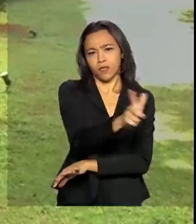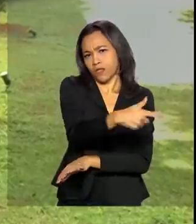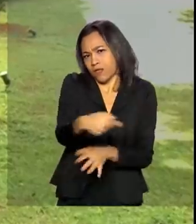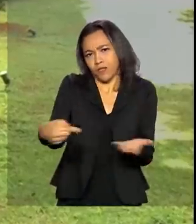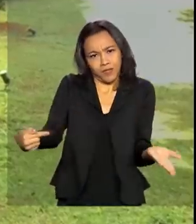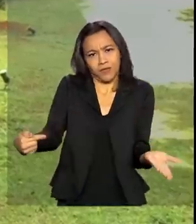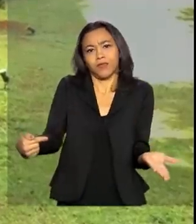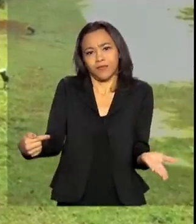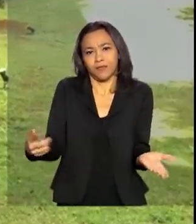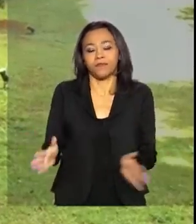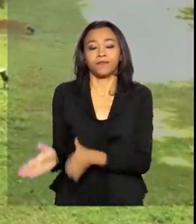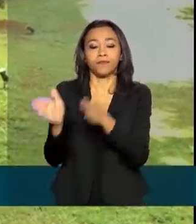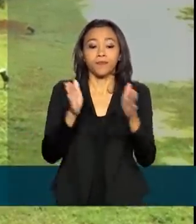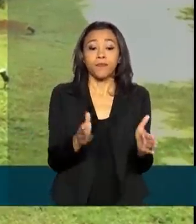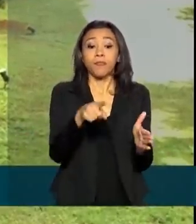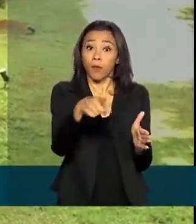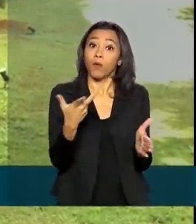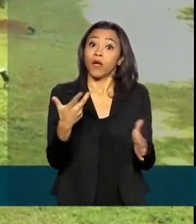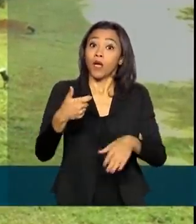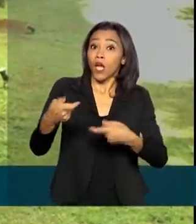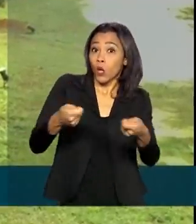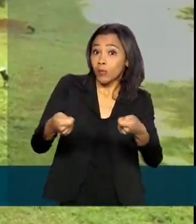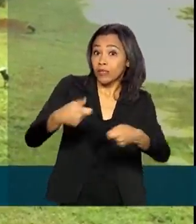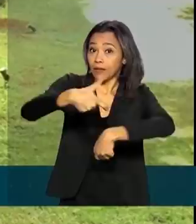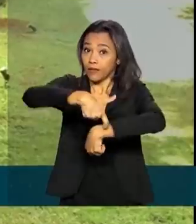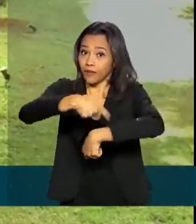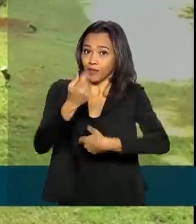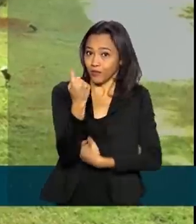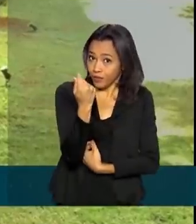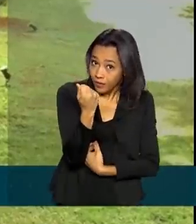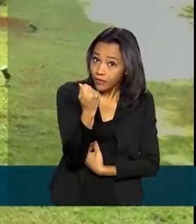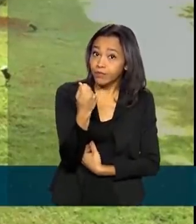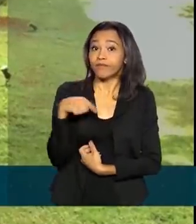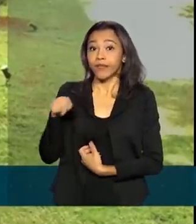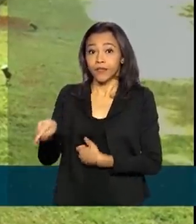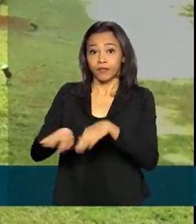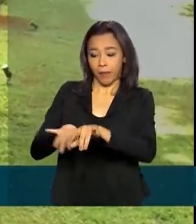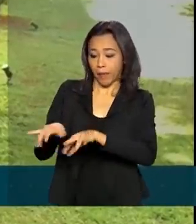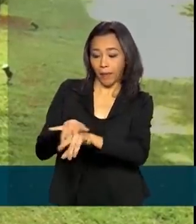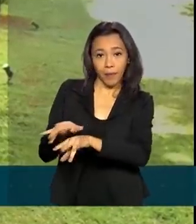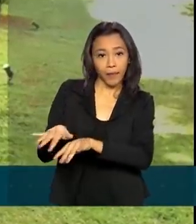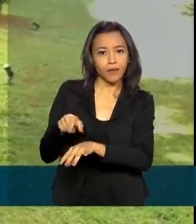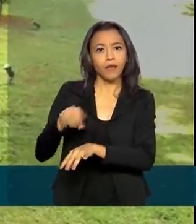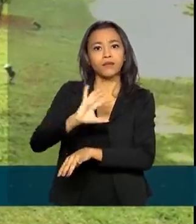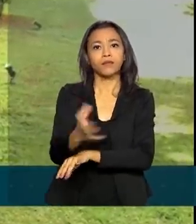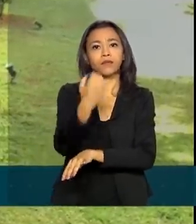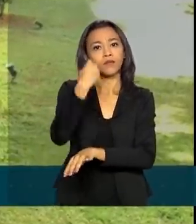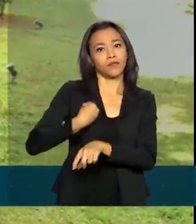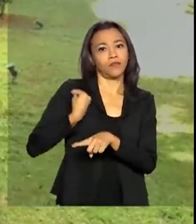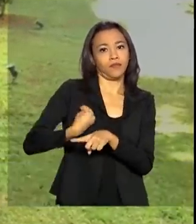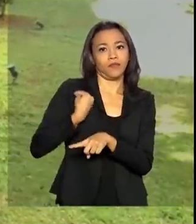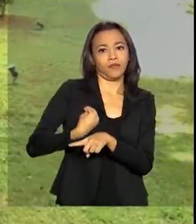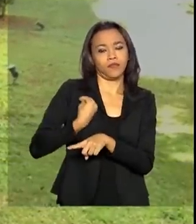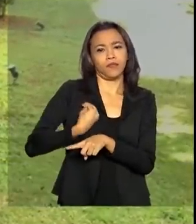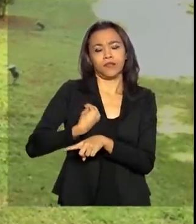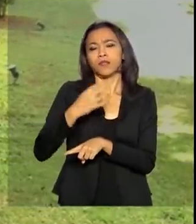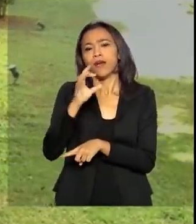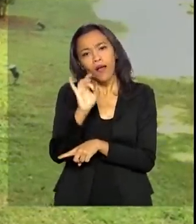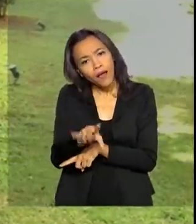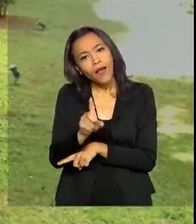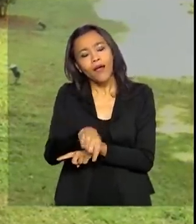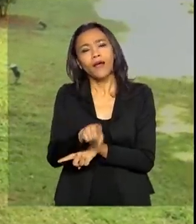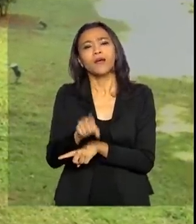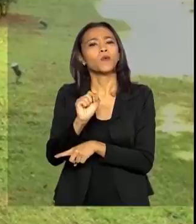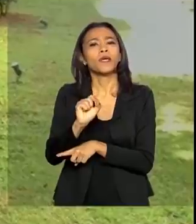semana. Agora, além de economizar tempo e dinheiro, o serviço digital está salvando vidas, somente para agilizar